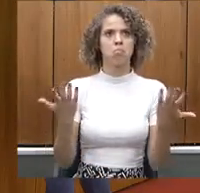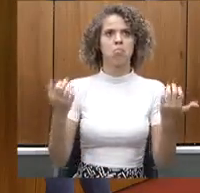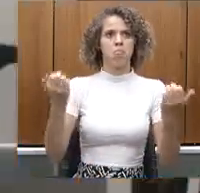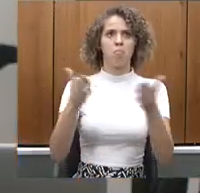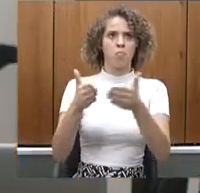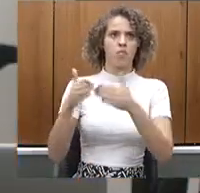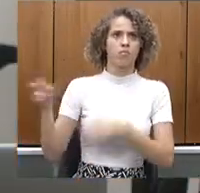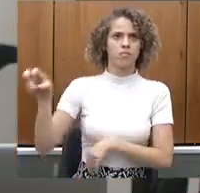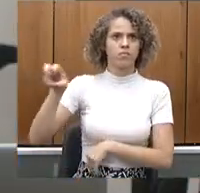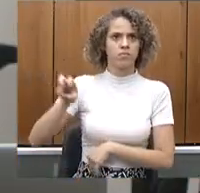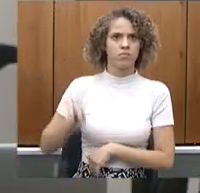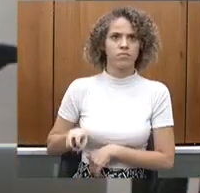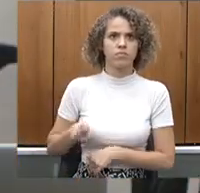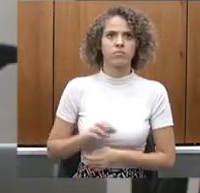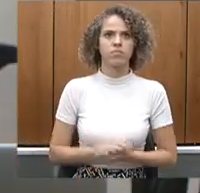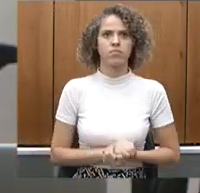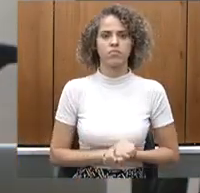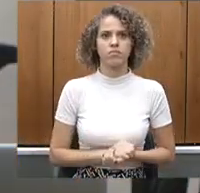trabalhos